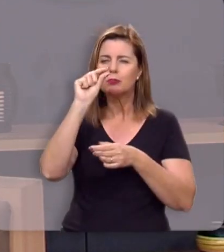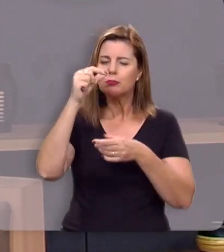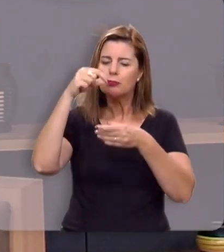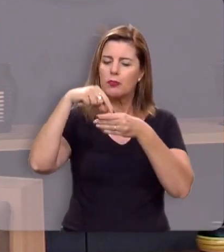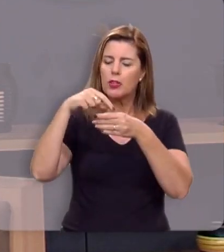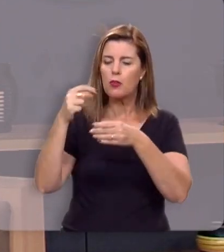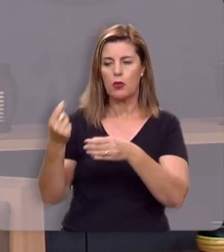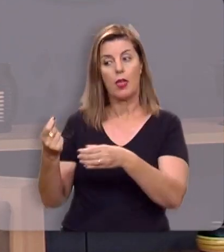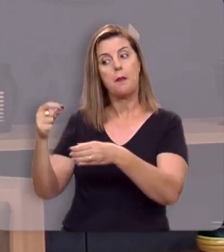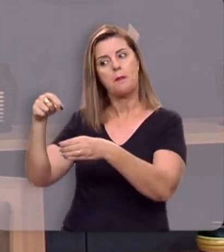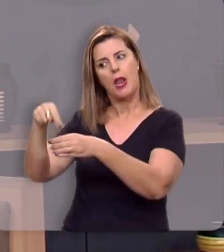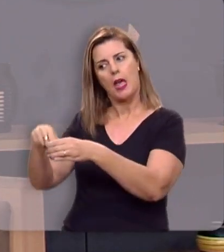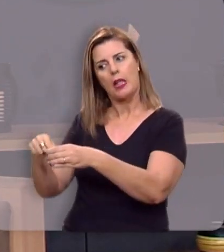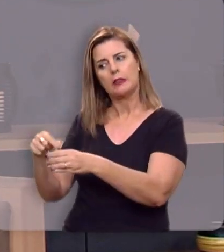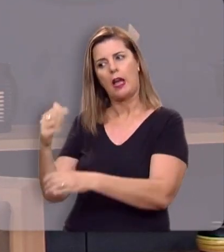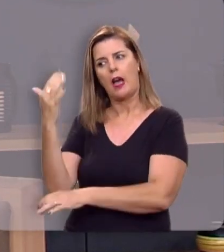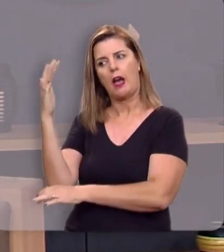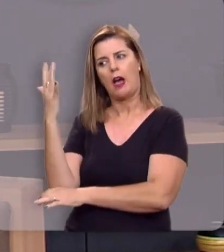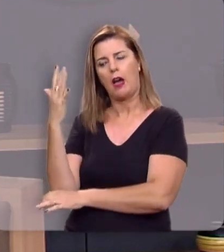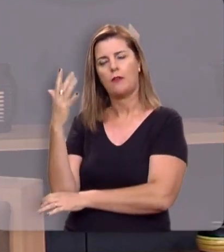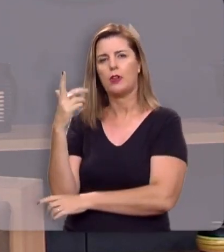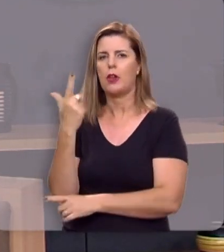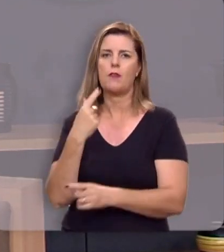plantar abacate, você não vai colher manga.